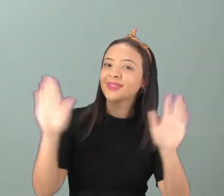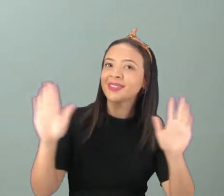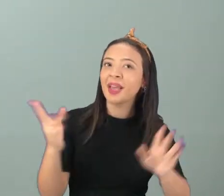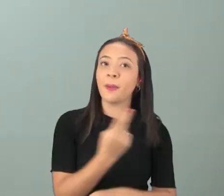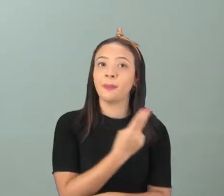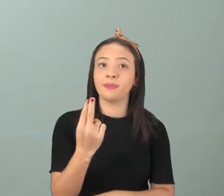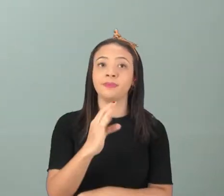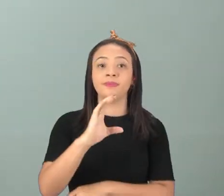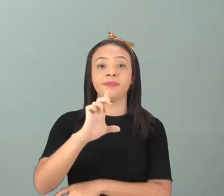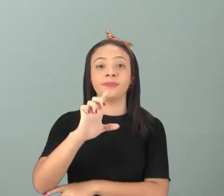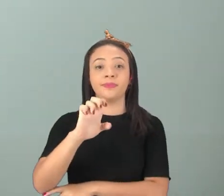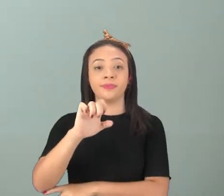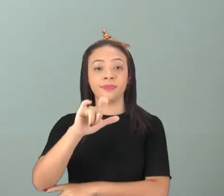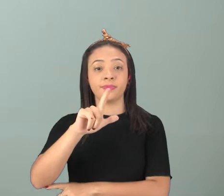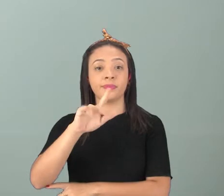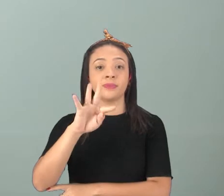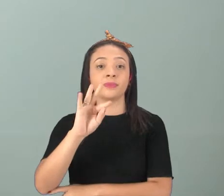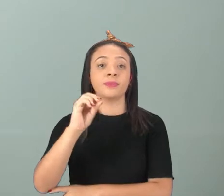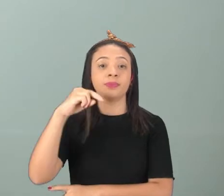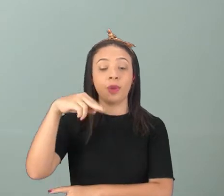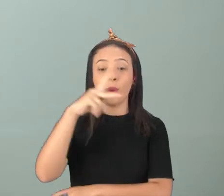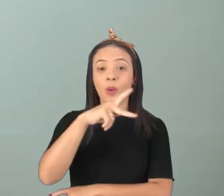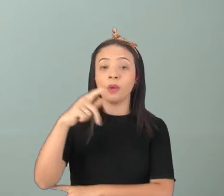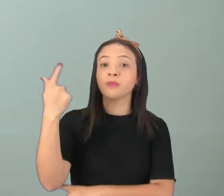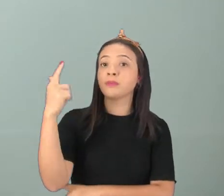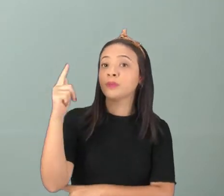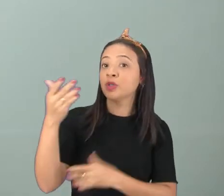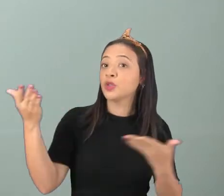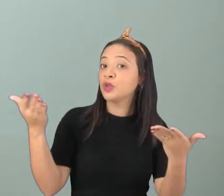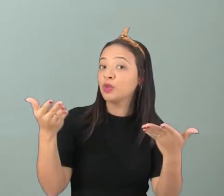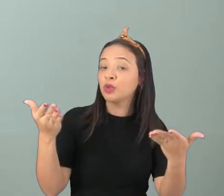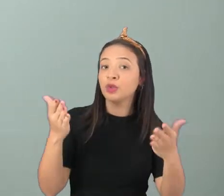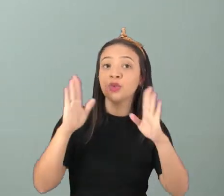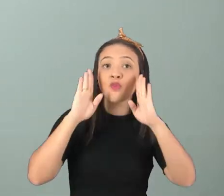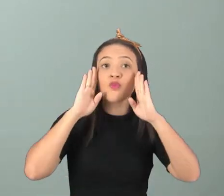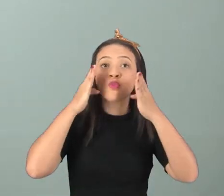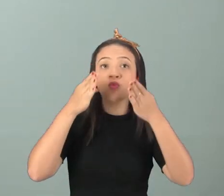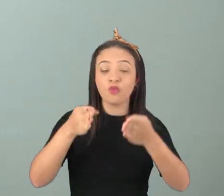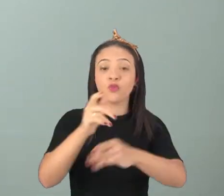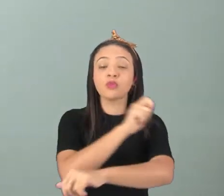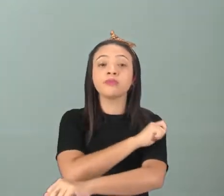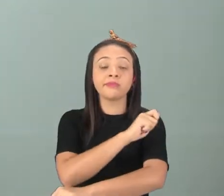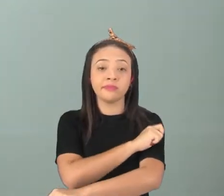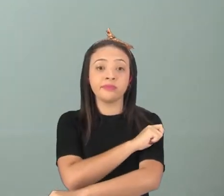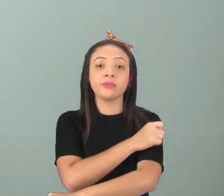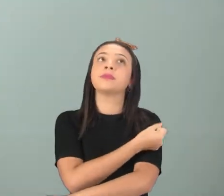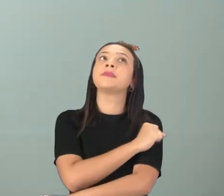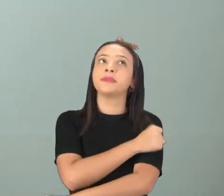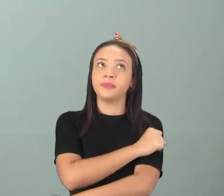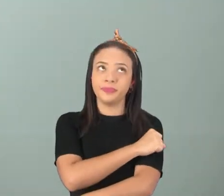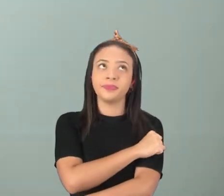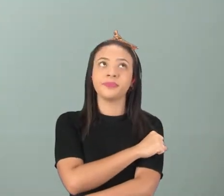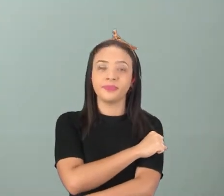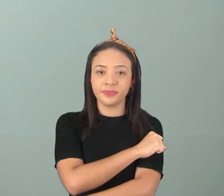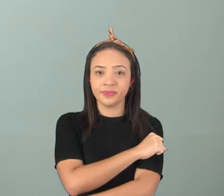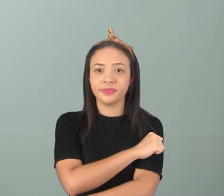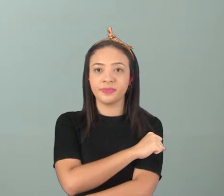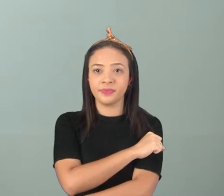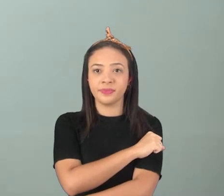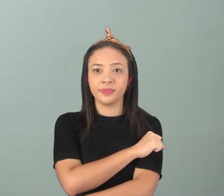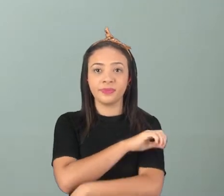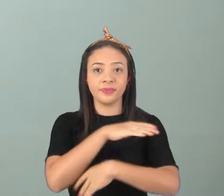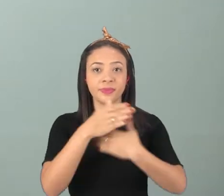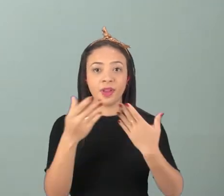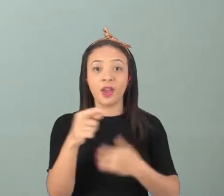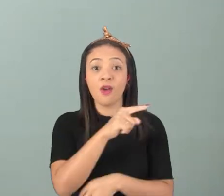Olá, meu nome é Cleilton Amaral, professor de Geografia, e o nosso estudo é voltado para os alunos do 8º ano do ensino